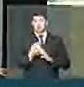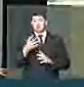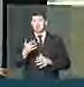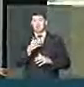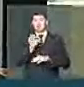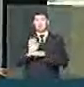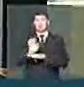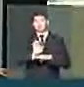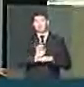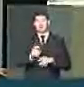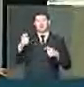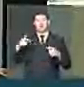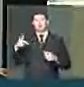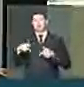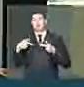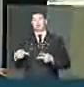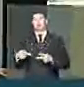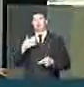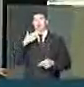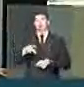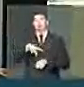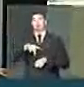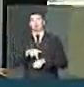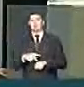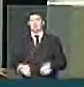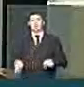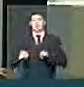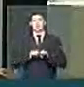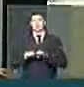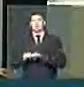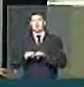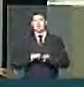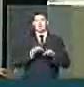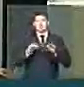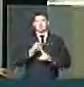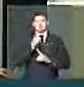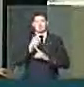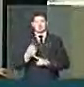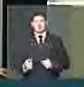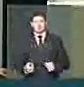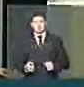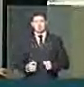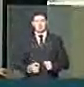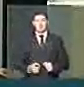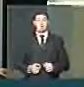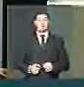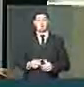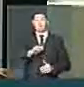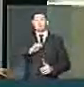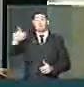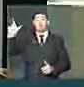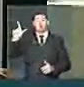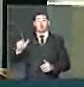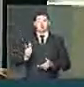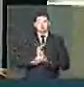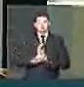onde você não tem projetos de nação com igualdade e justiça social. Abaixo o preconceito.